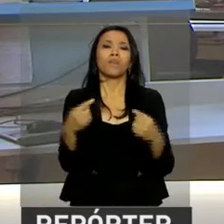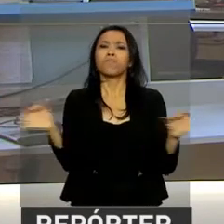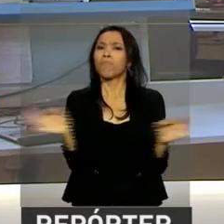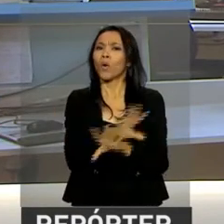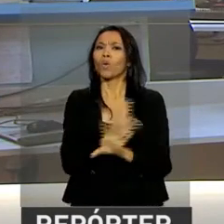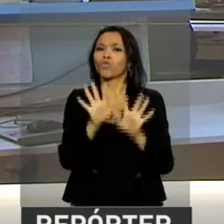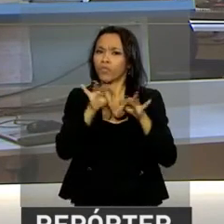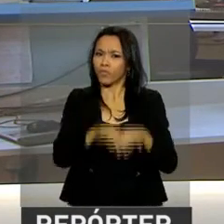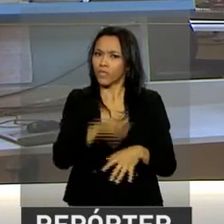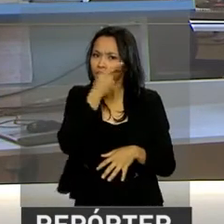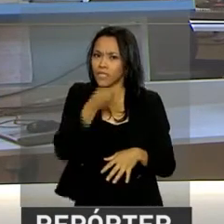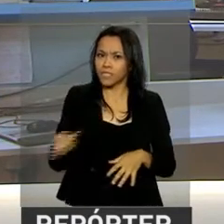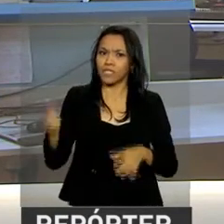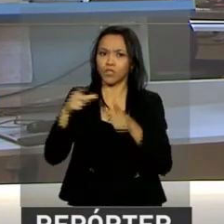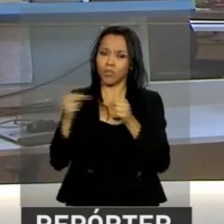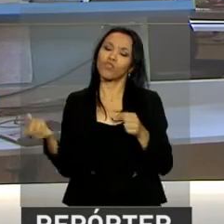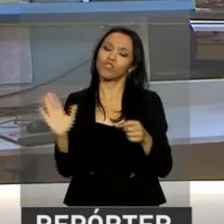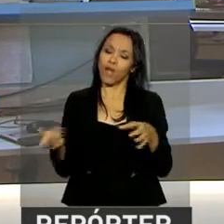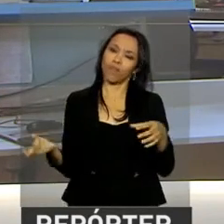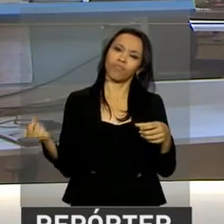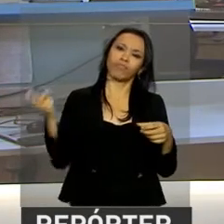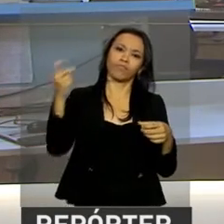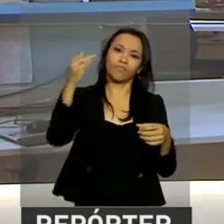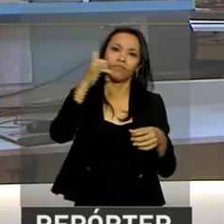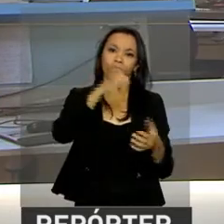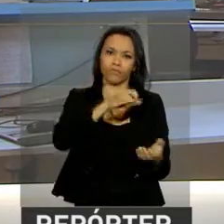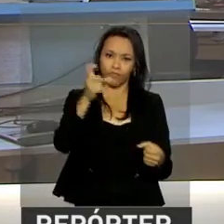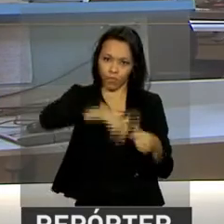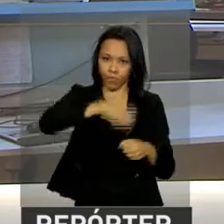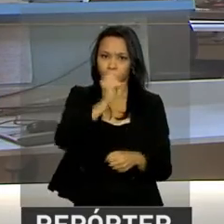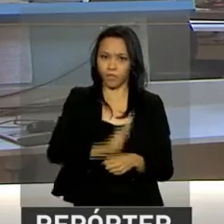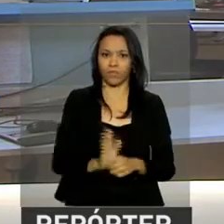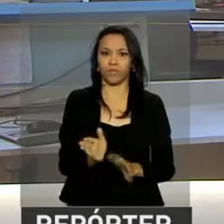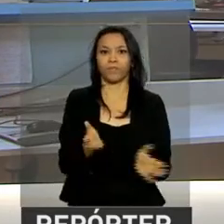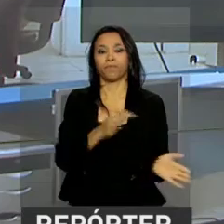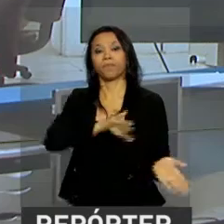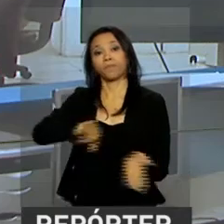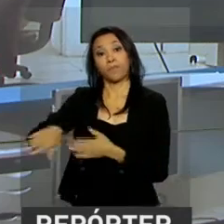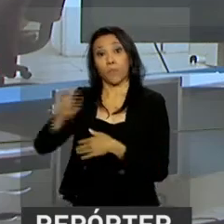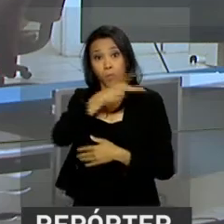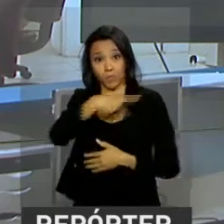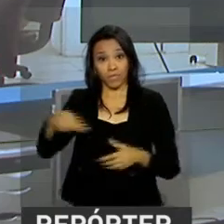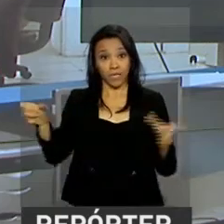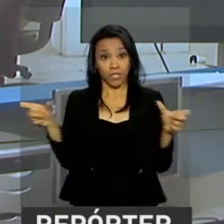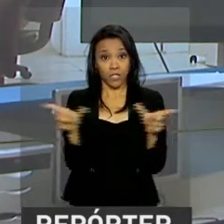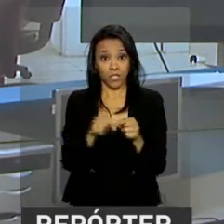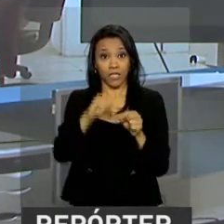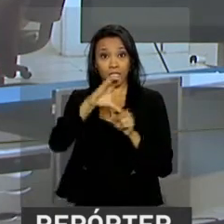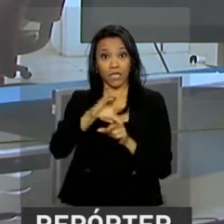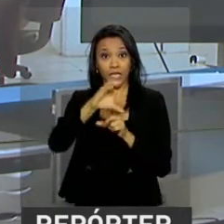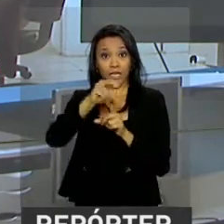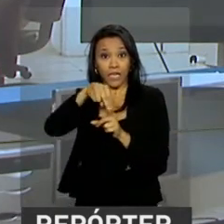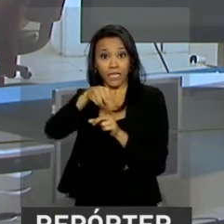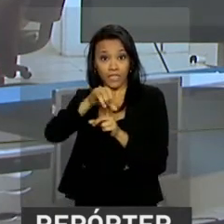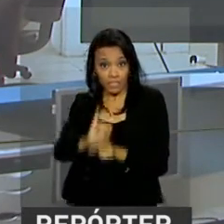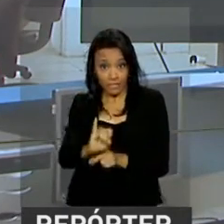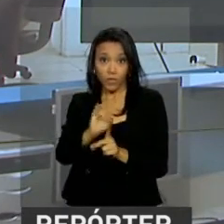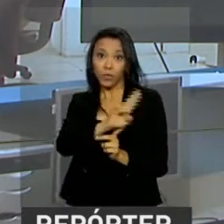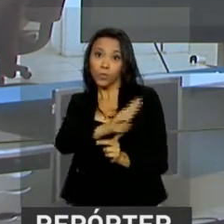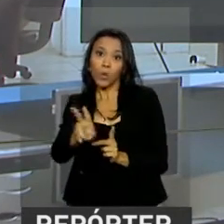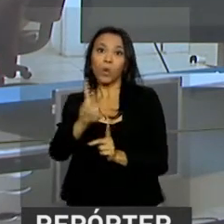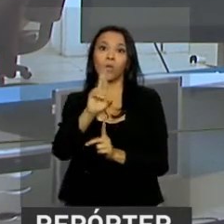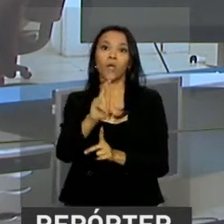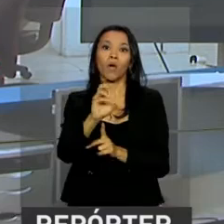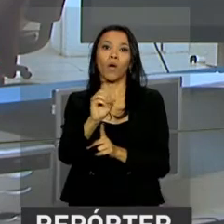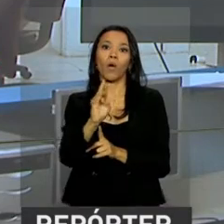ao Japão e já embarcou de volta para o Brasil. E o presidente da Confederação Nacional da Indústria, Robson Andrade,